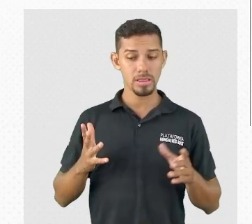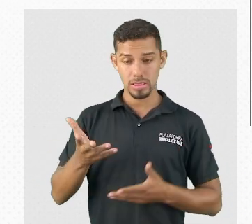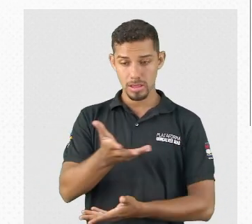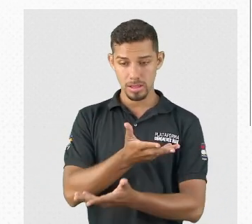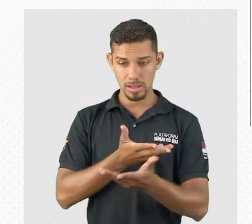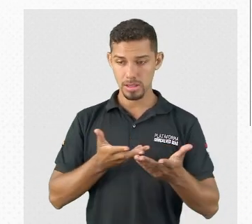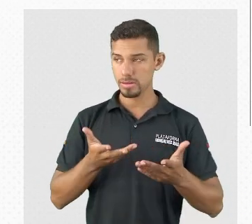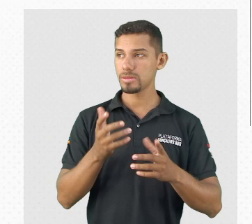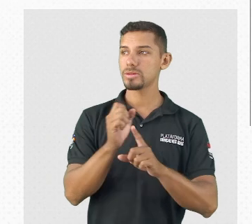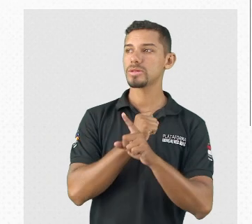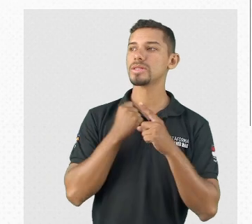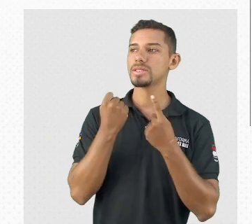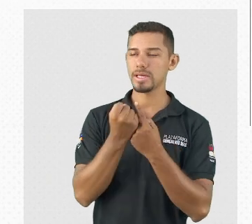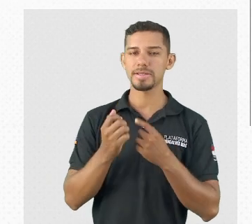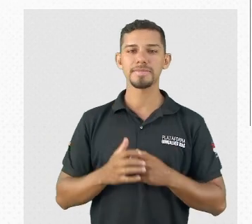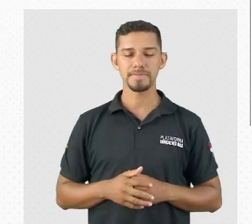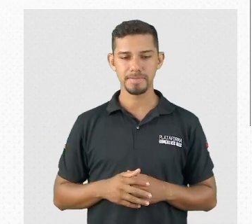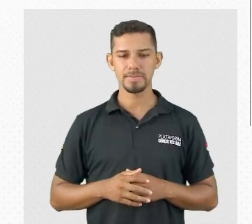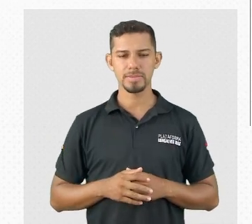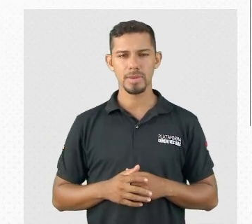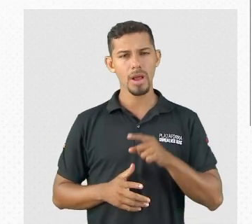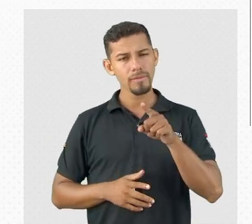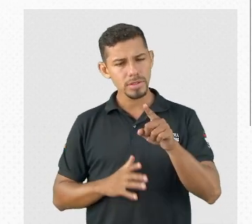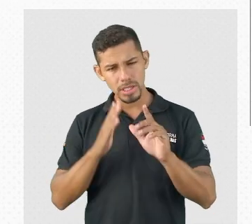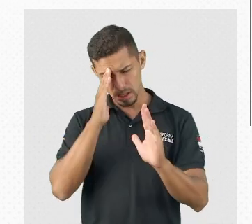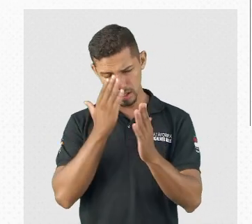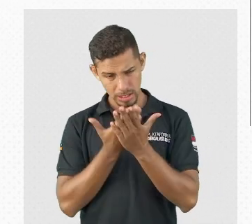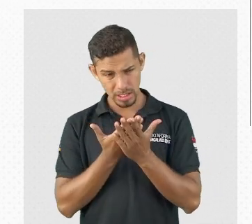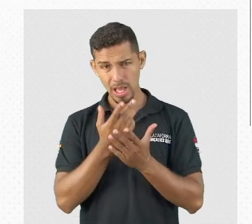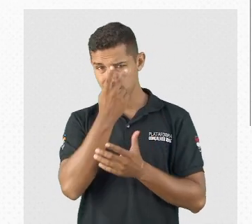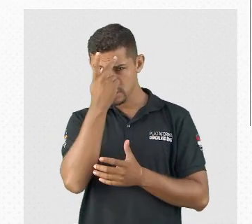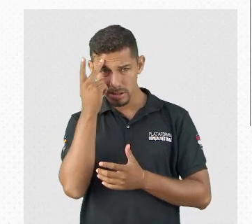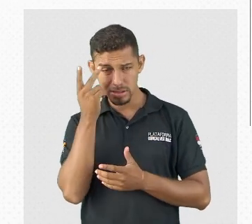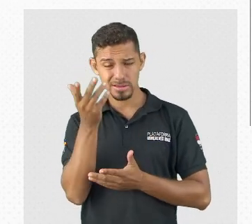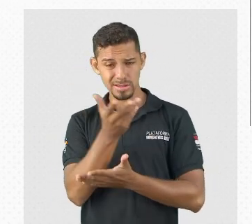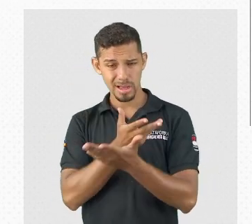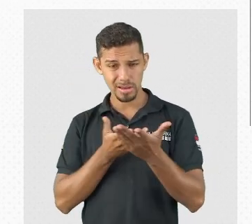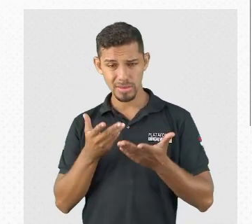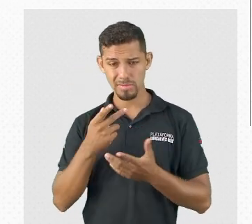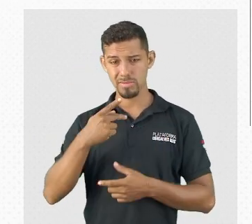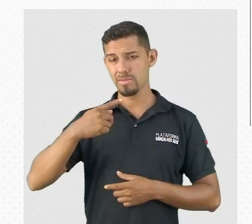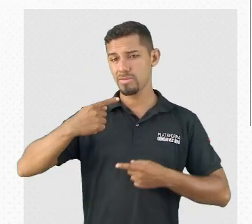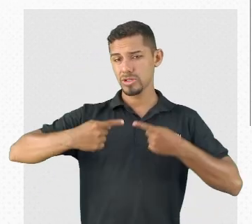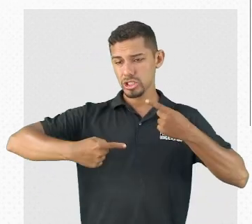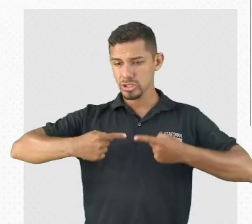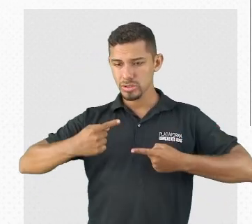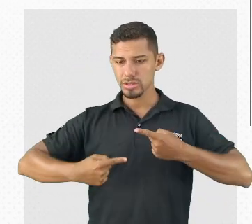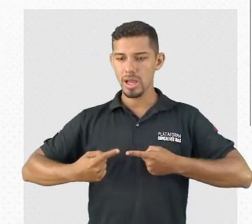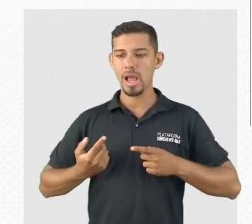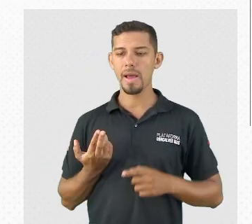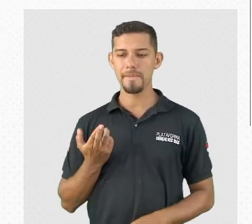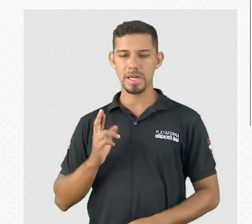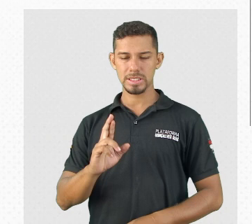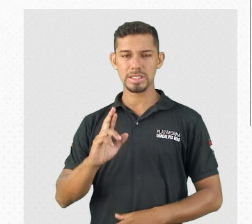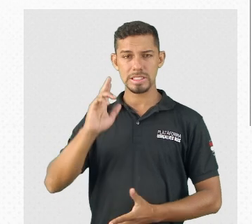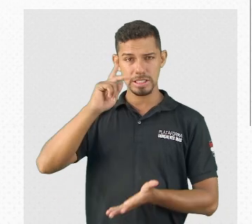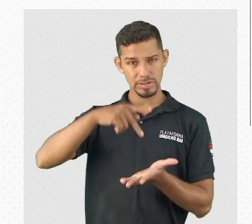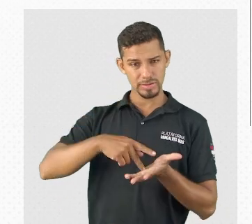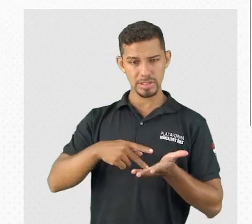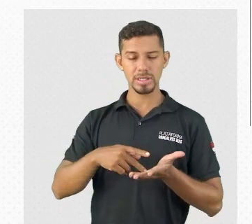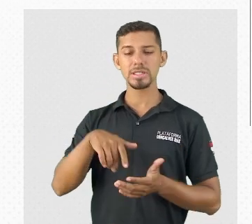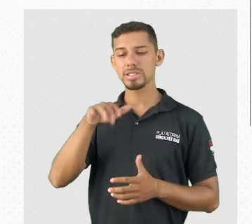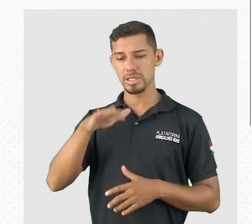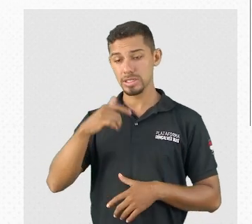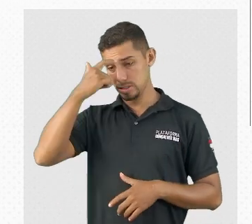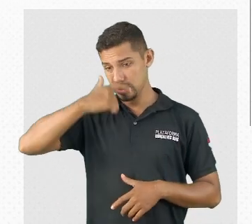nossa sociedade, né? Você acredita que as pessoas que ocupam cargos políticos representam de verdade quem